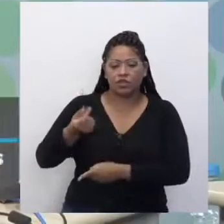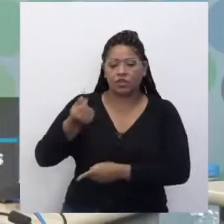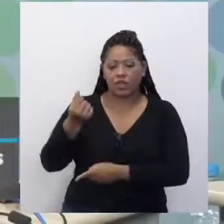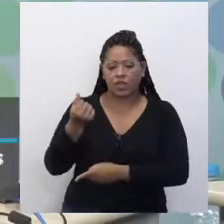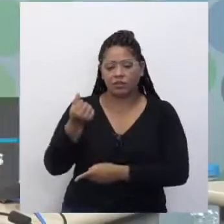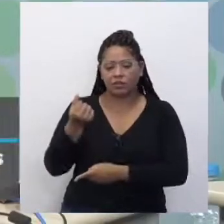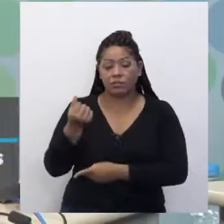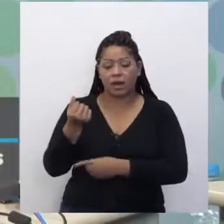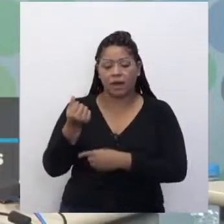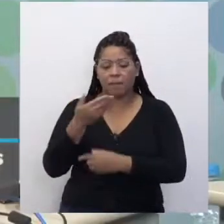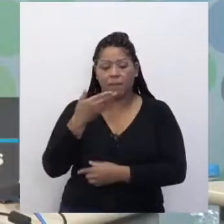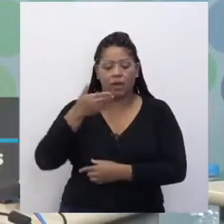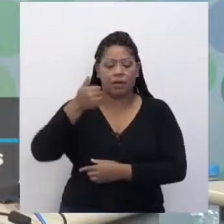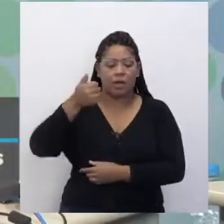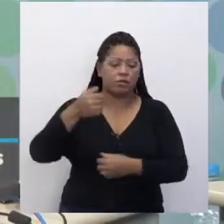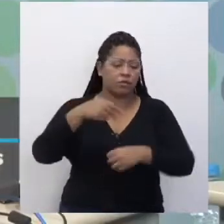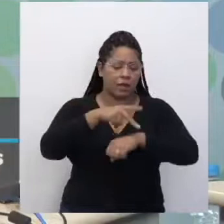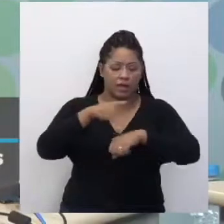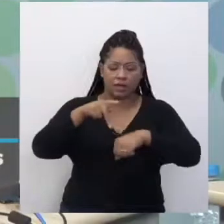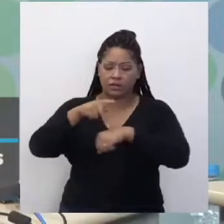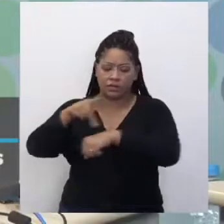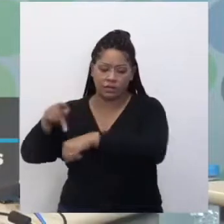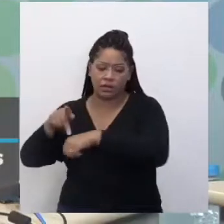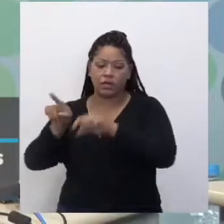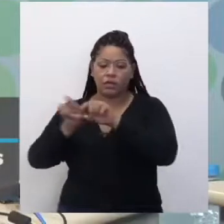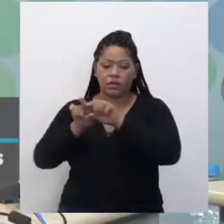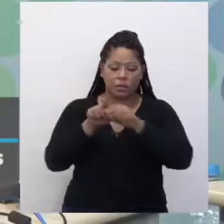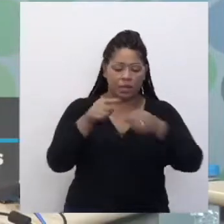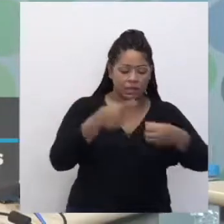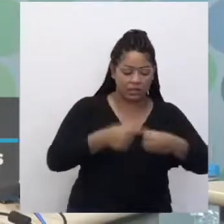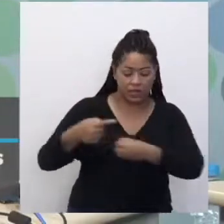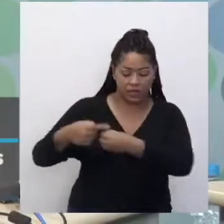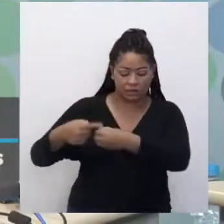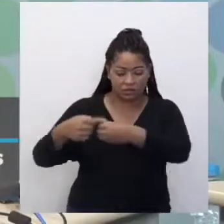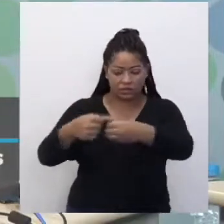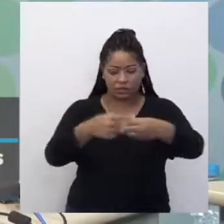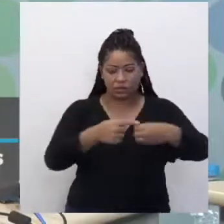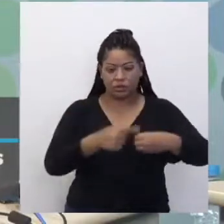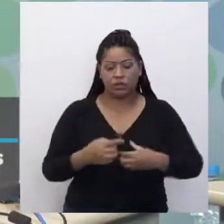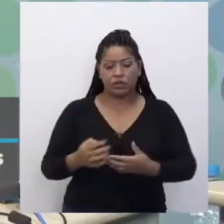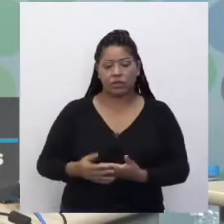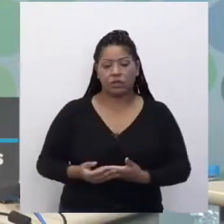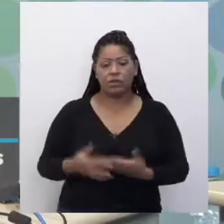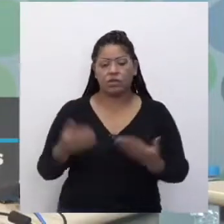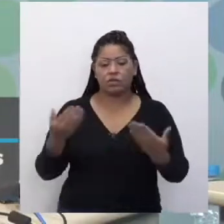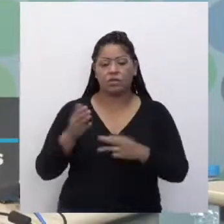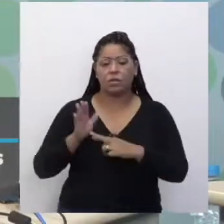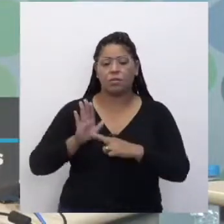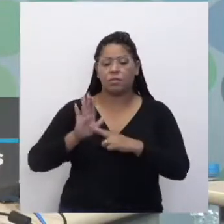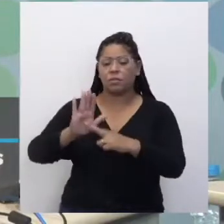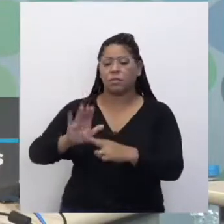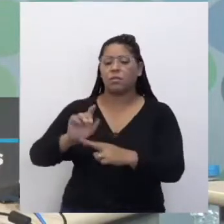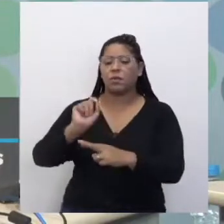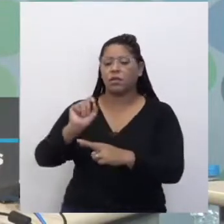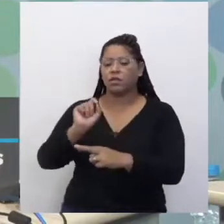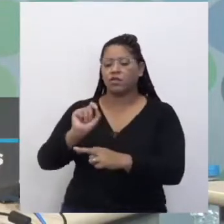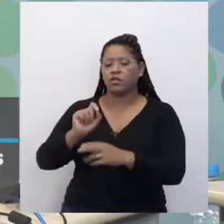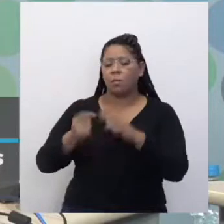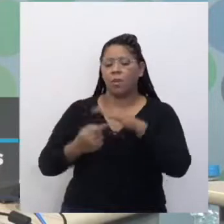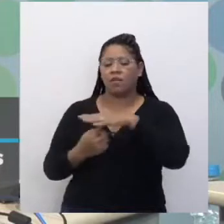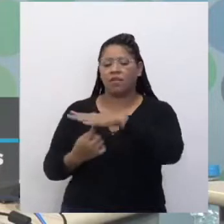aulas anteriores, aí uma das últimas que a gente deu aí nesse quarto bimestre, eu mostrei para vocês uma imagem de uma